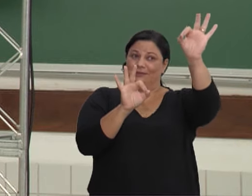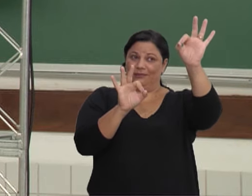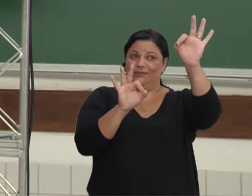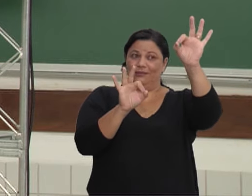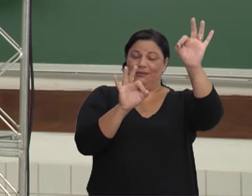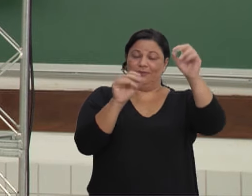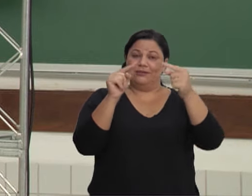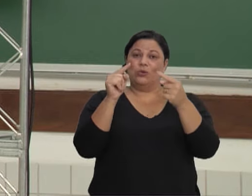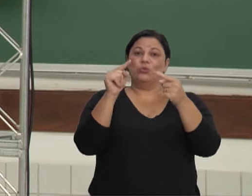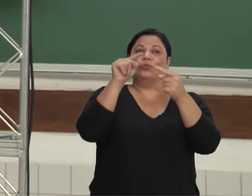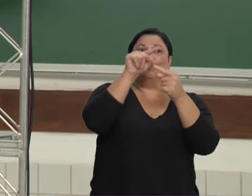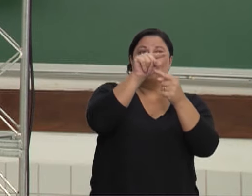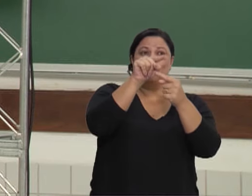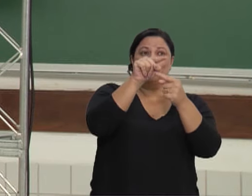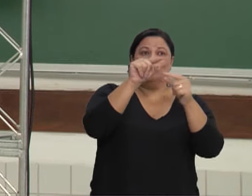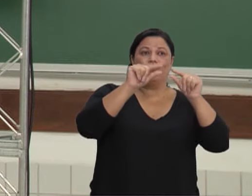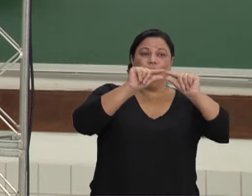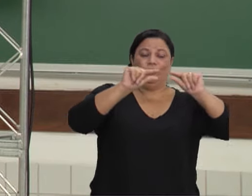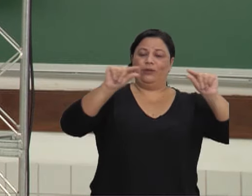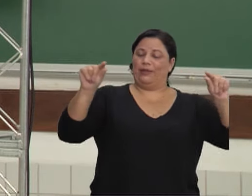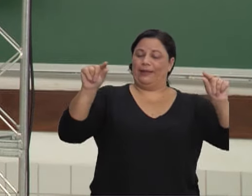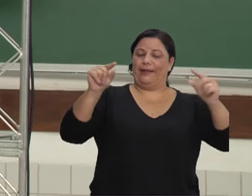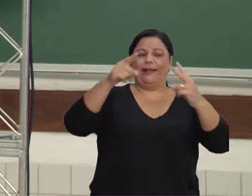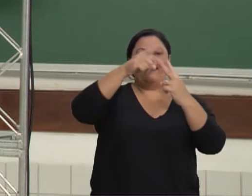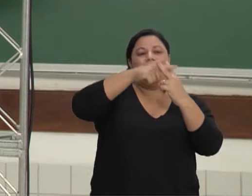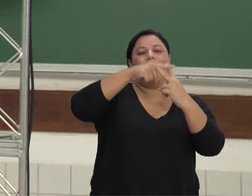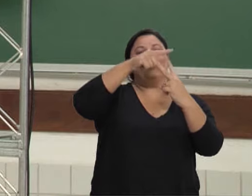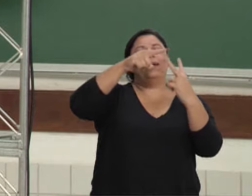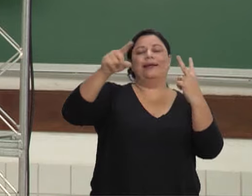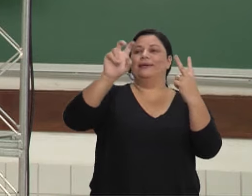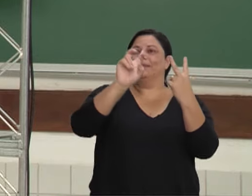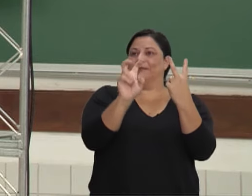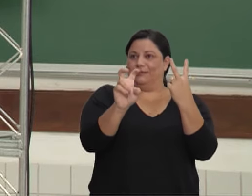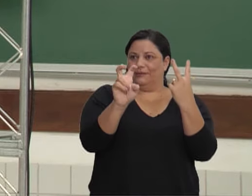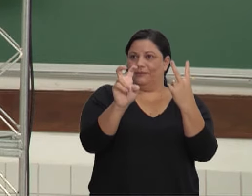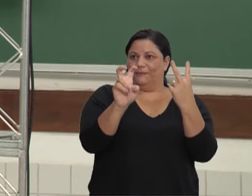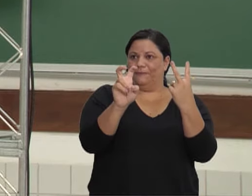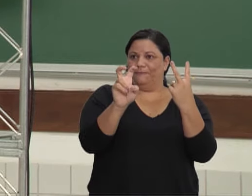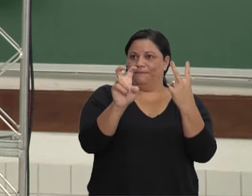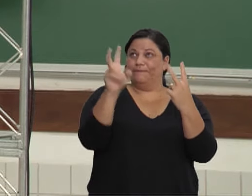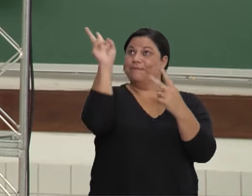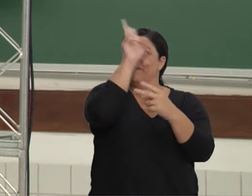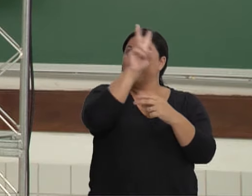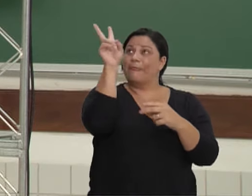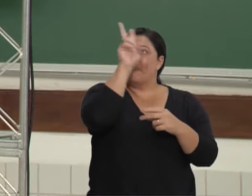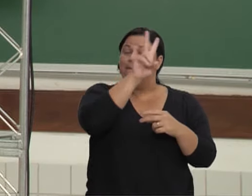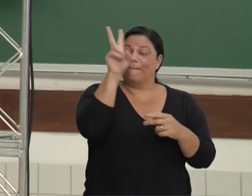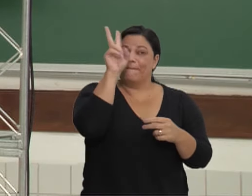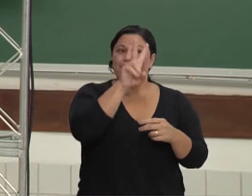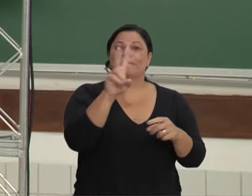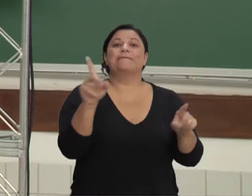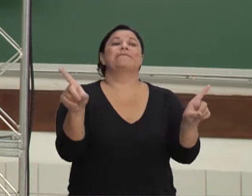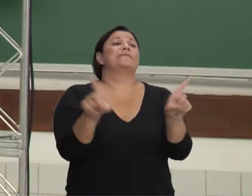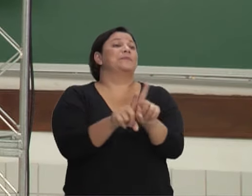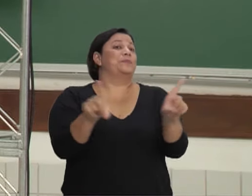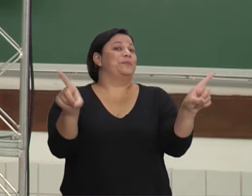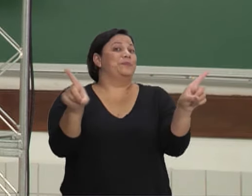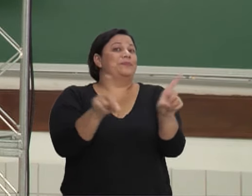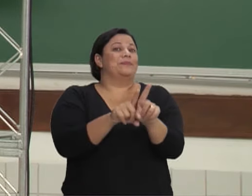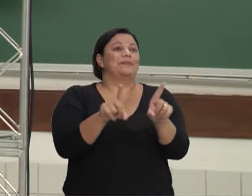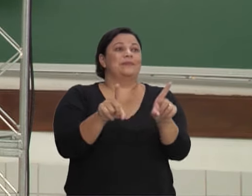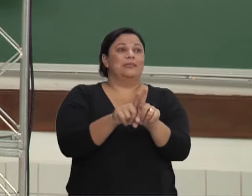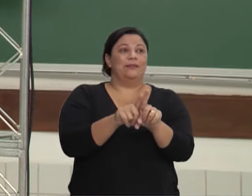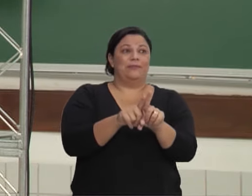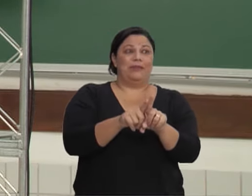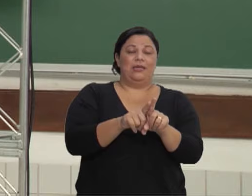A à reta R é raiz de 5. Lembrando também que, por exemplo, nessa questão ele não me